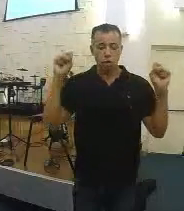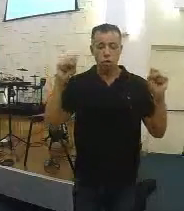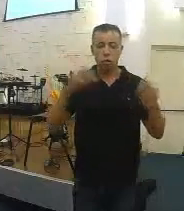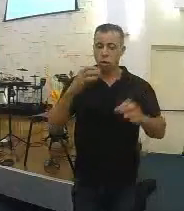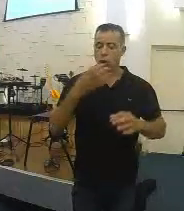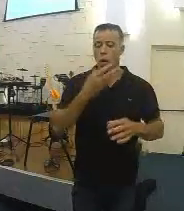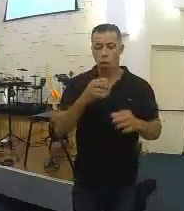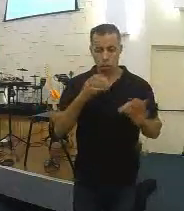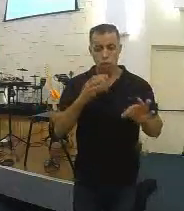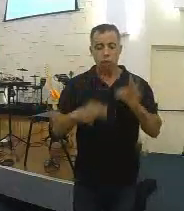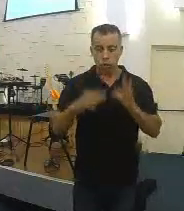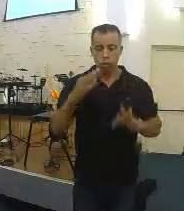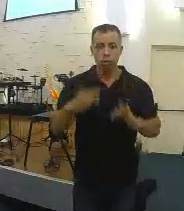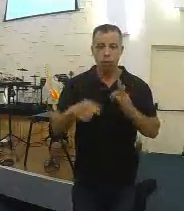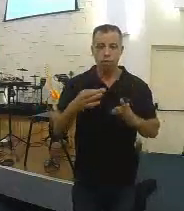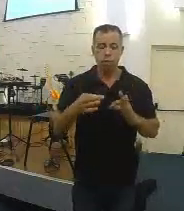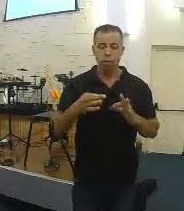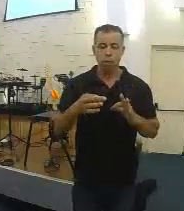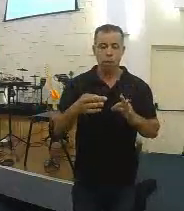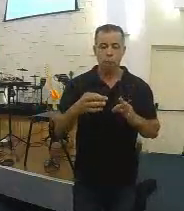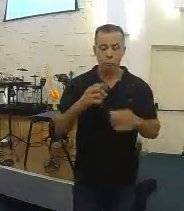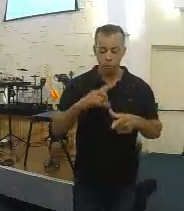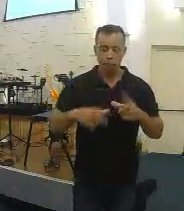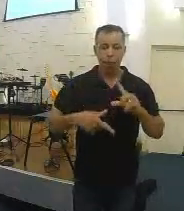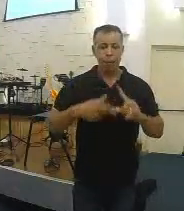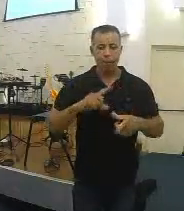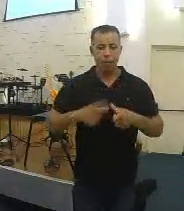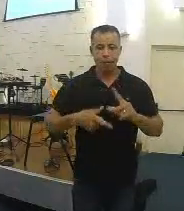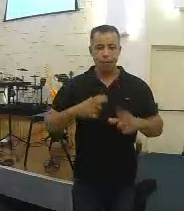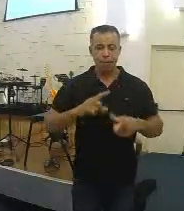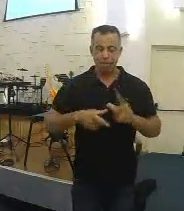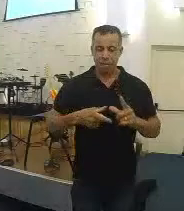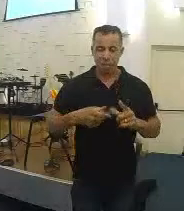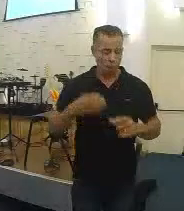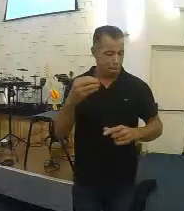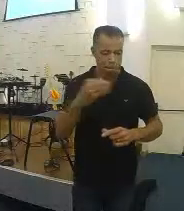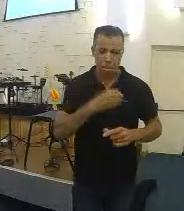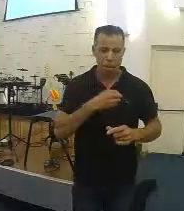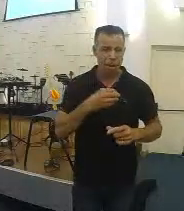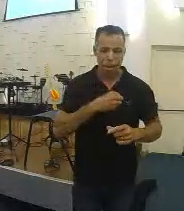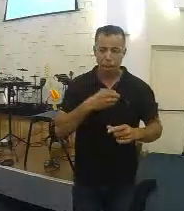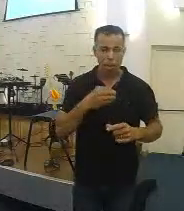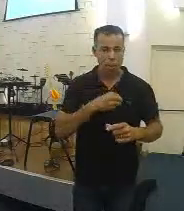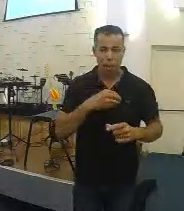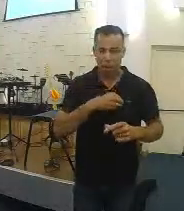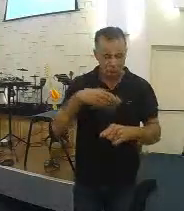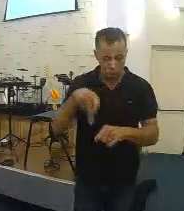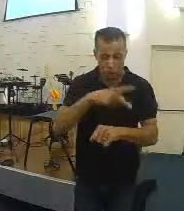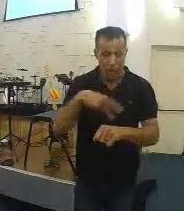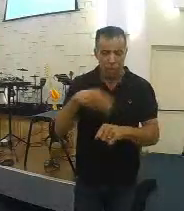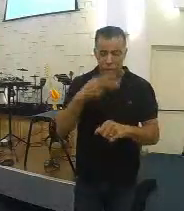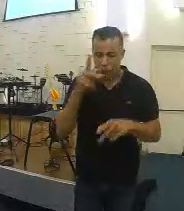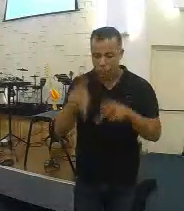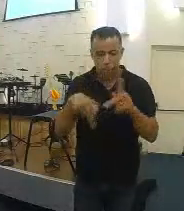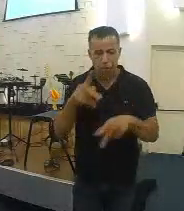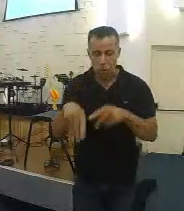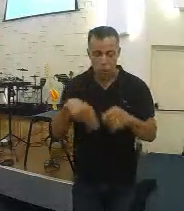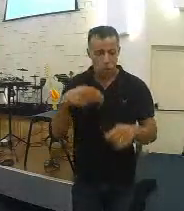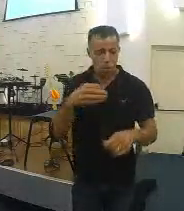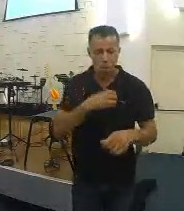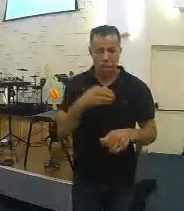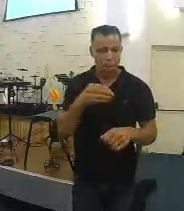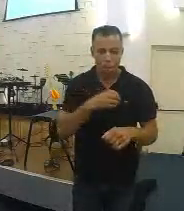normalmente de um ciclo. Israel cometia terríveis pecados contra o Senhor disciplinava